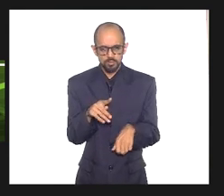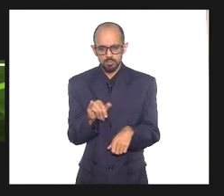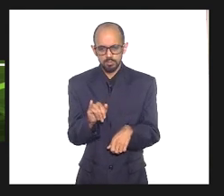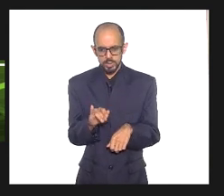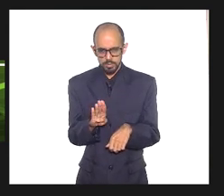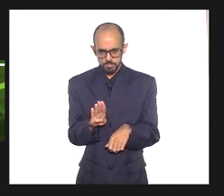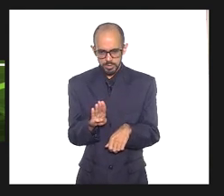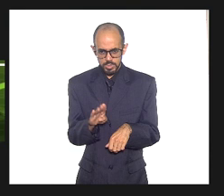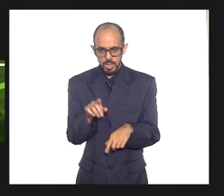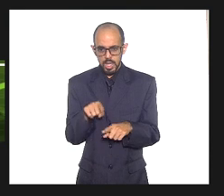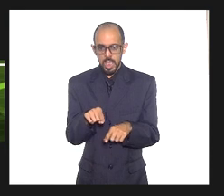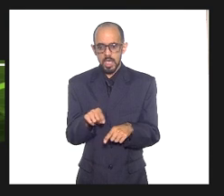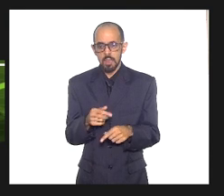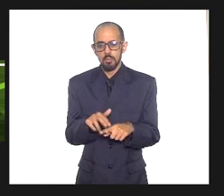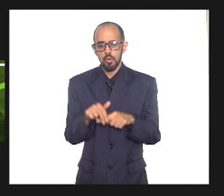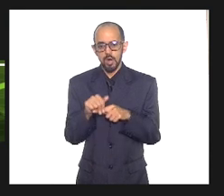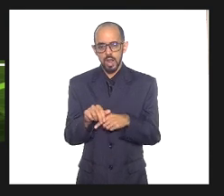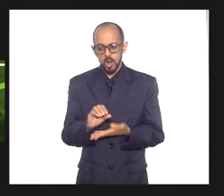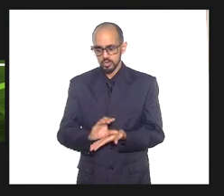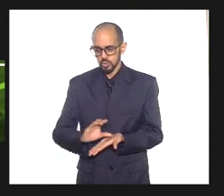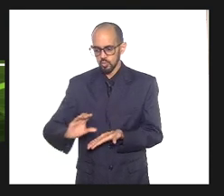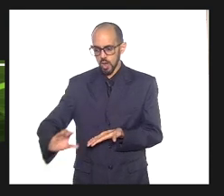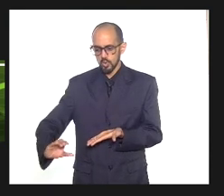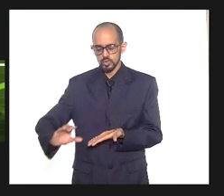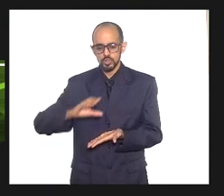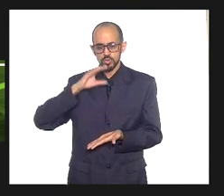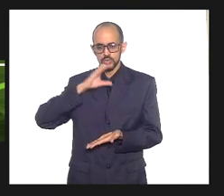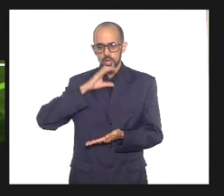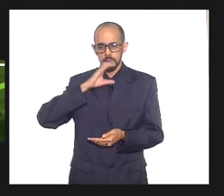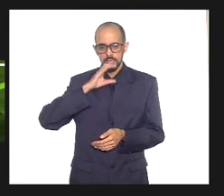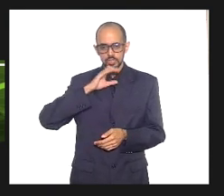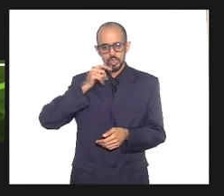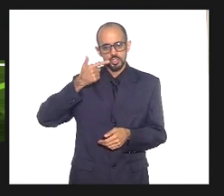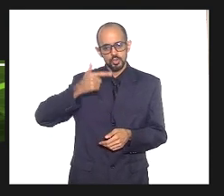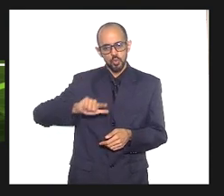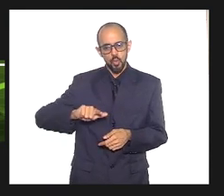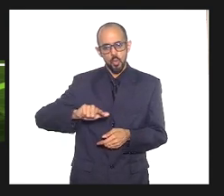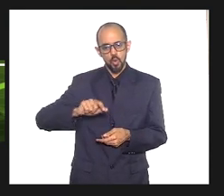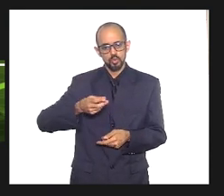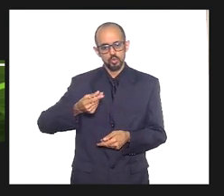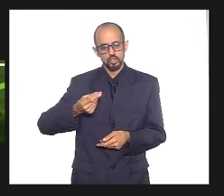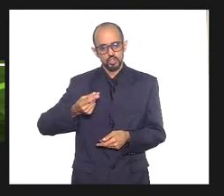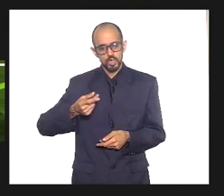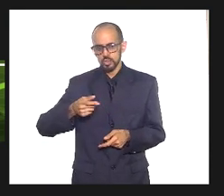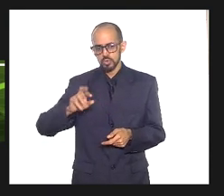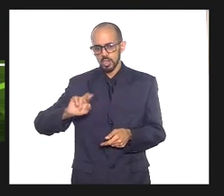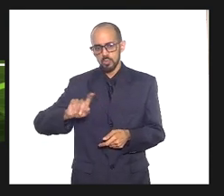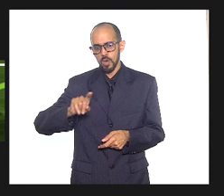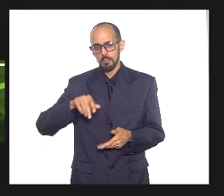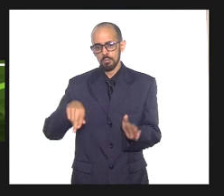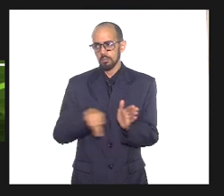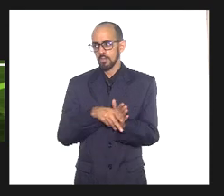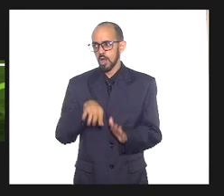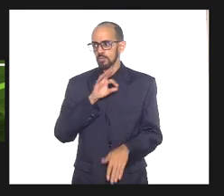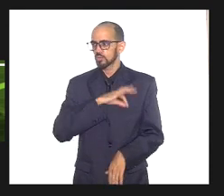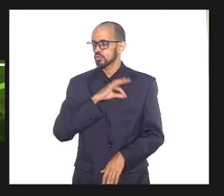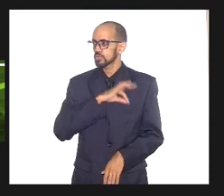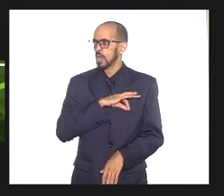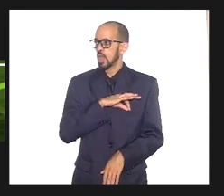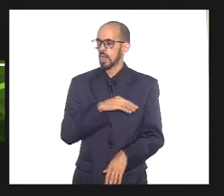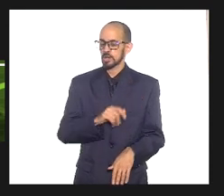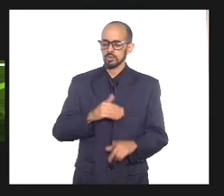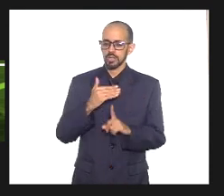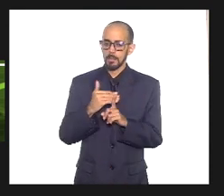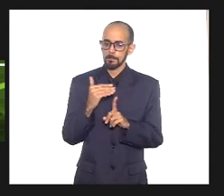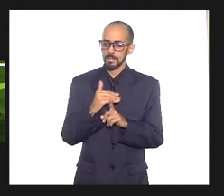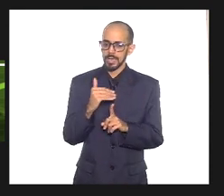o auxílio emergencial e outras fontes de receitas que não compõem o salário dos trabalhadores. Em média,